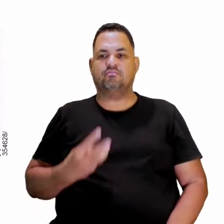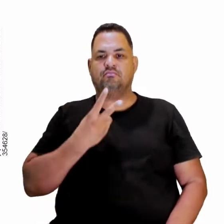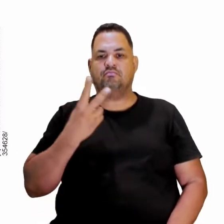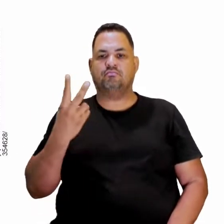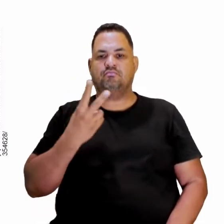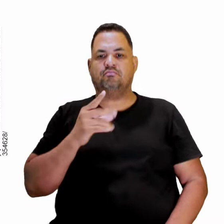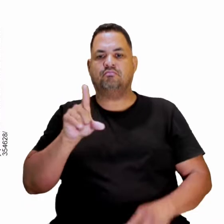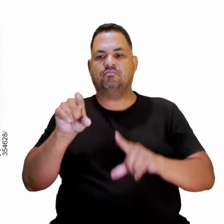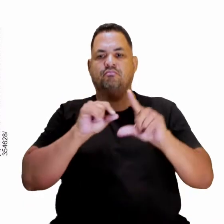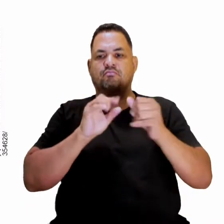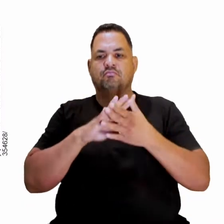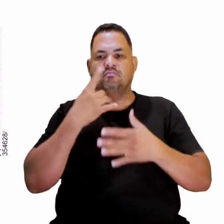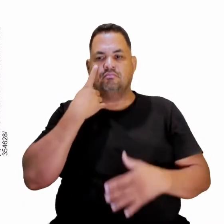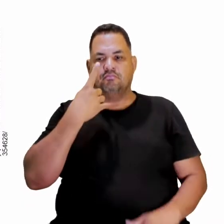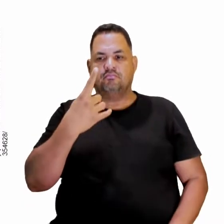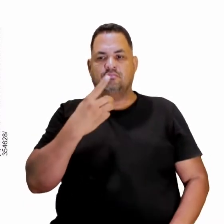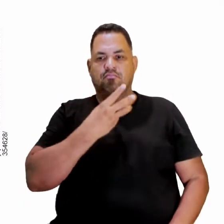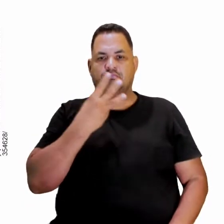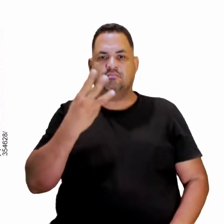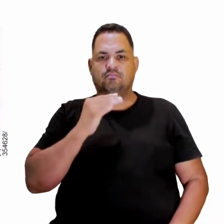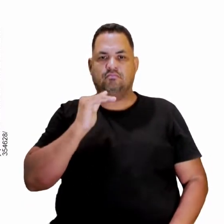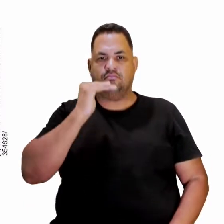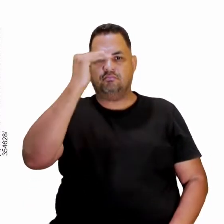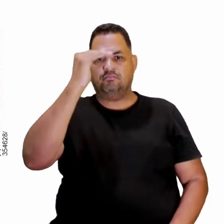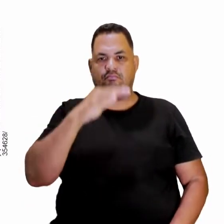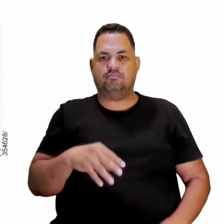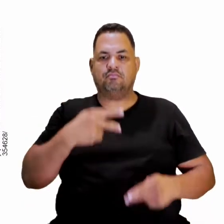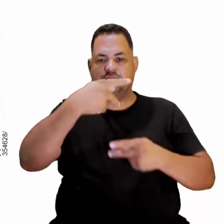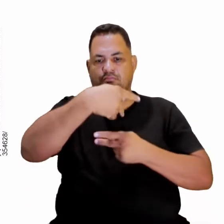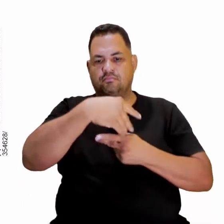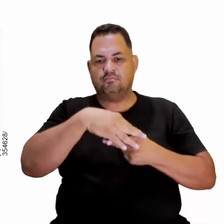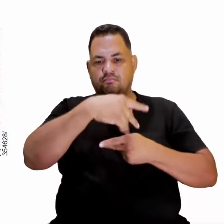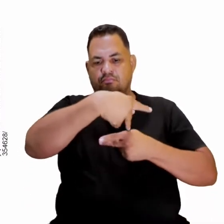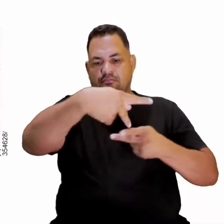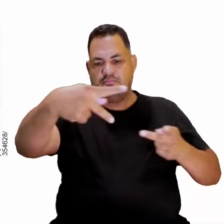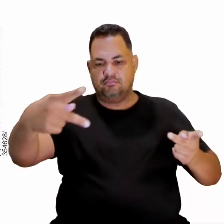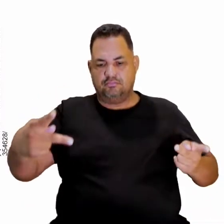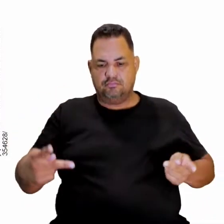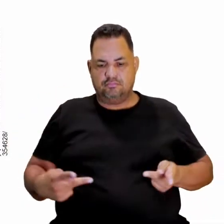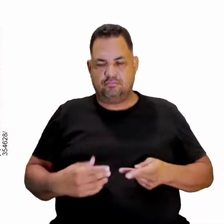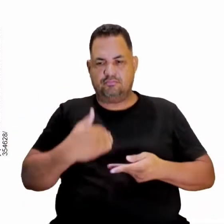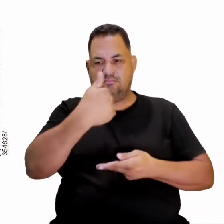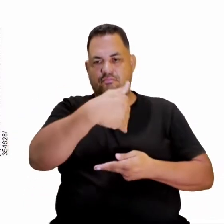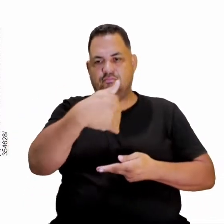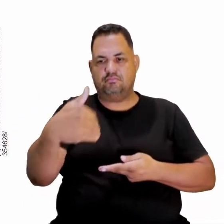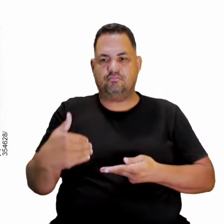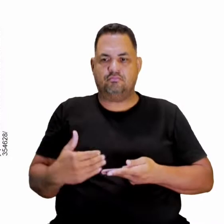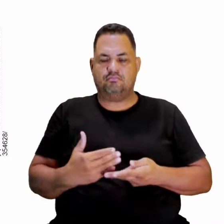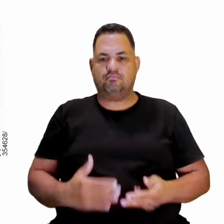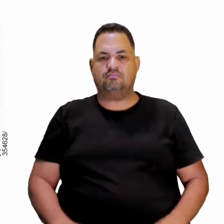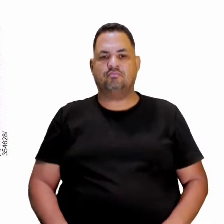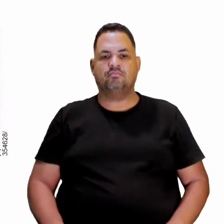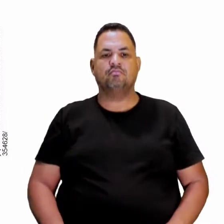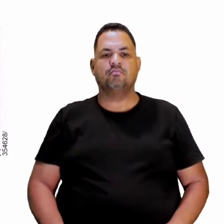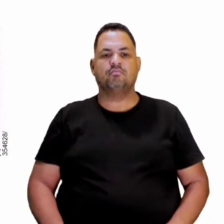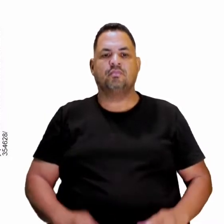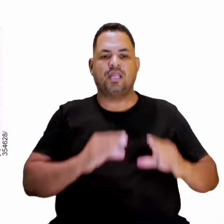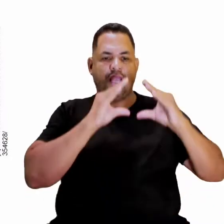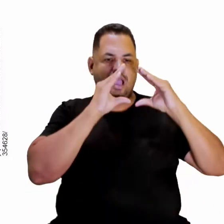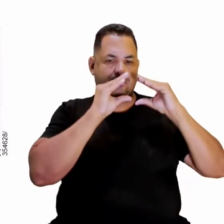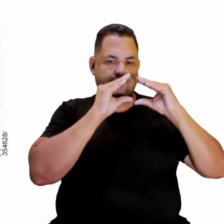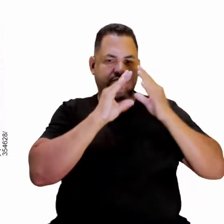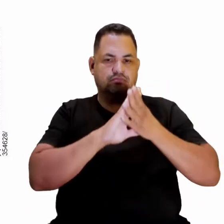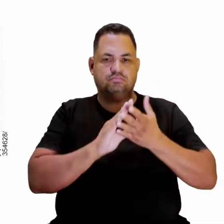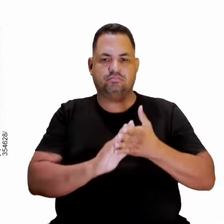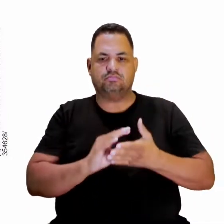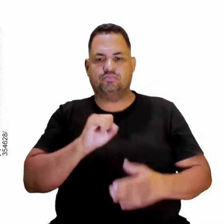opções que a gente viu, mais uma terceira lá em cima, que é a pizza. Então temos aqui hambúrguer, sushi,